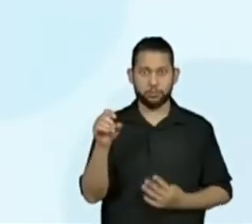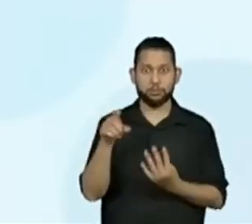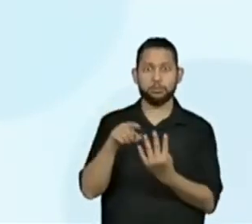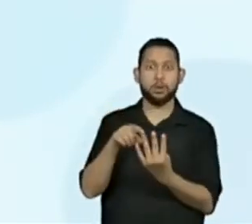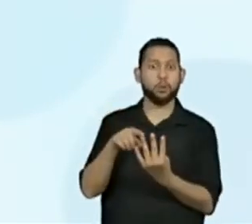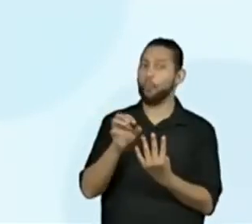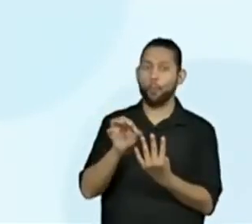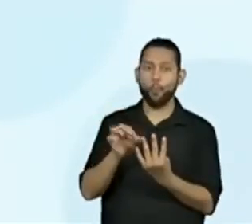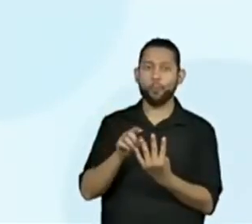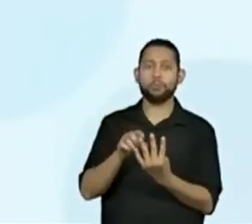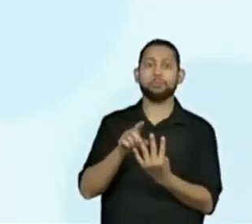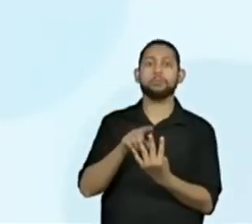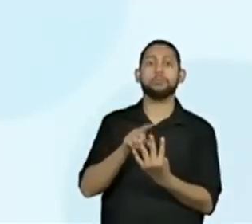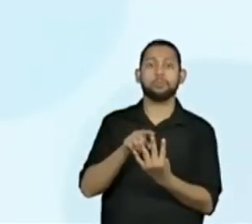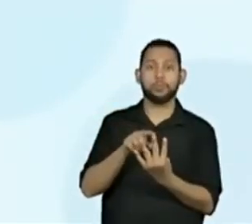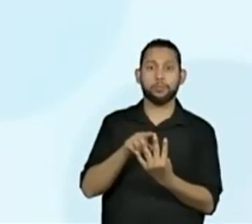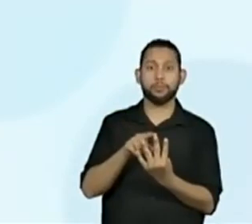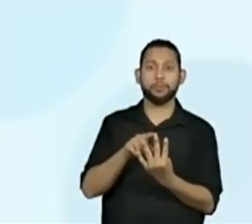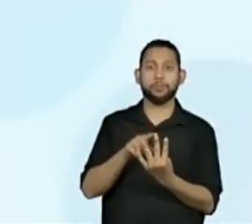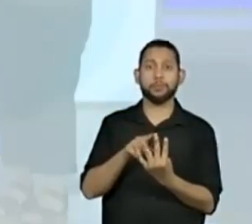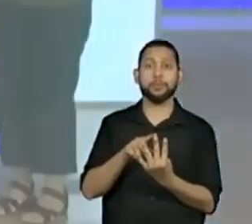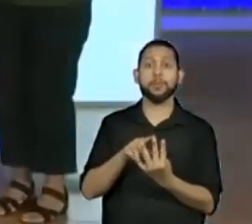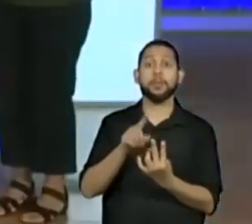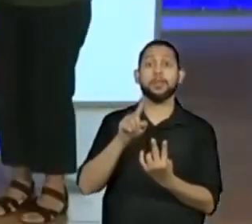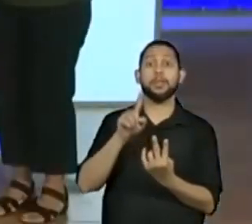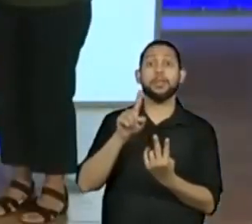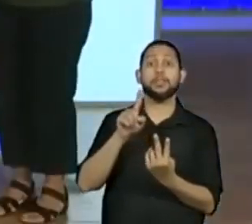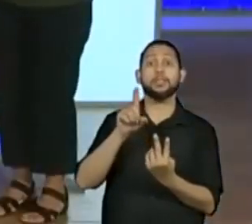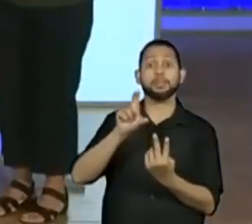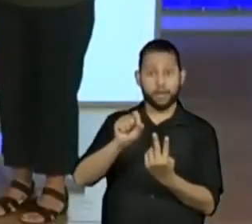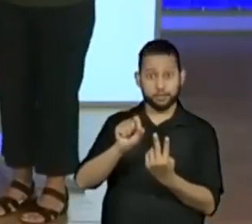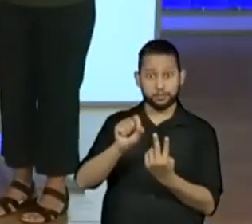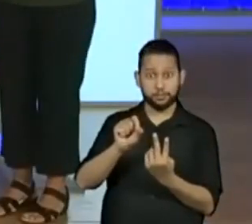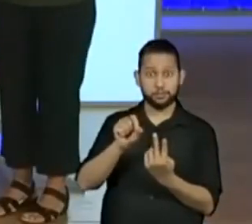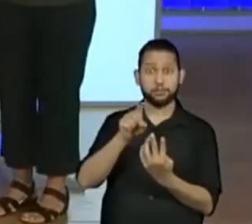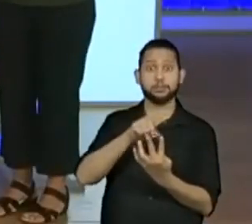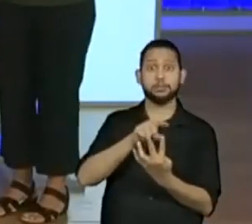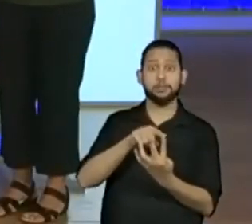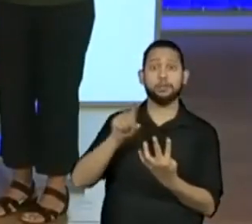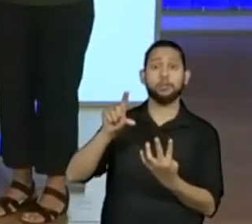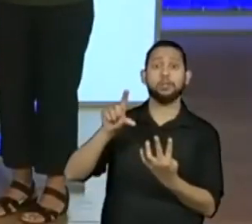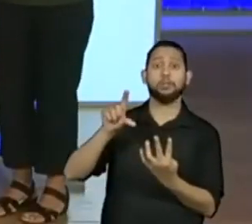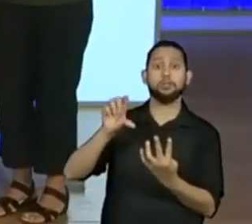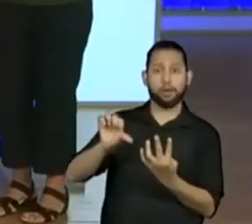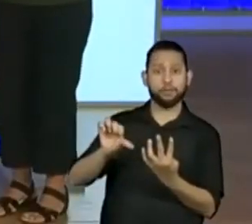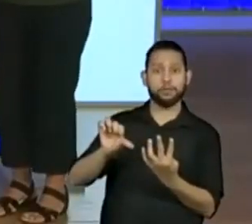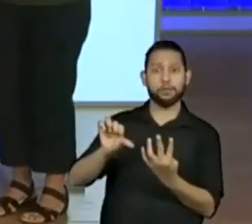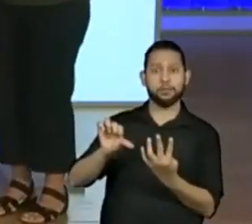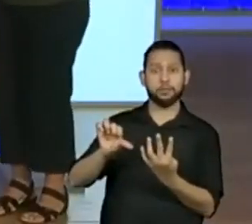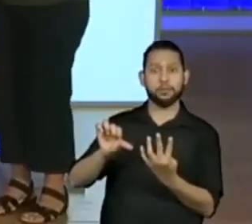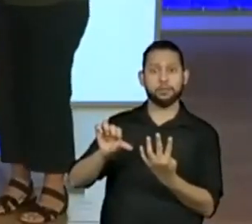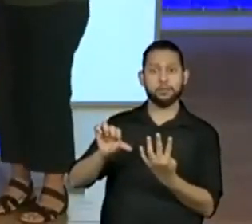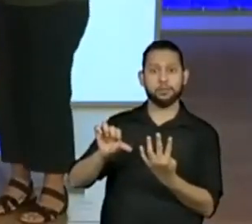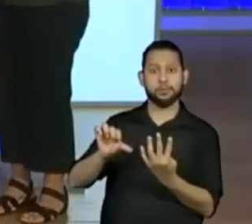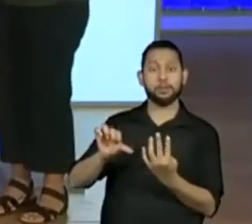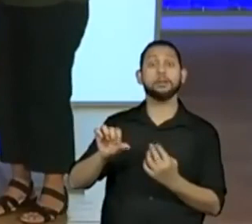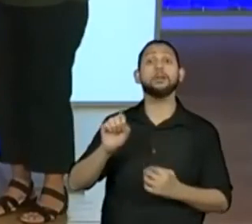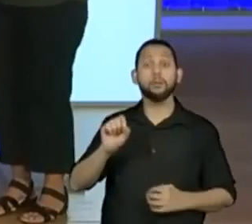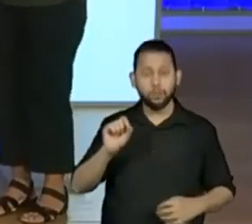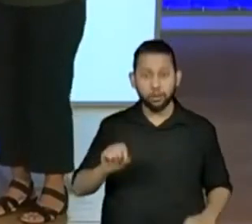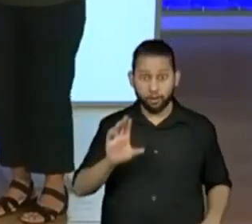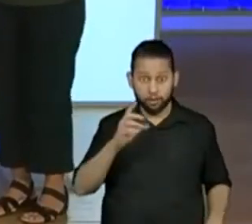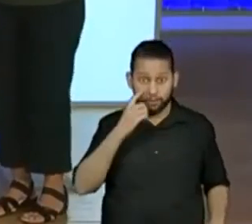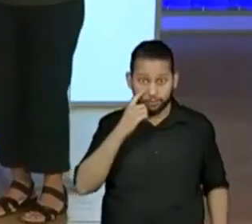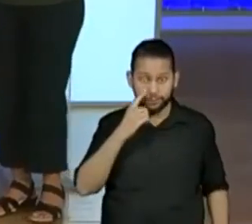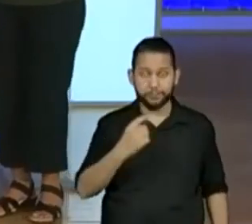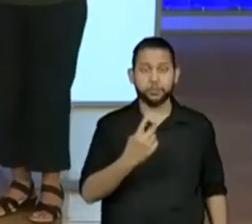tem um papel muito importante, porque se esse zero não estivesse aí, seria apenas o número 219.